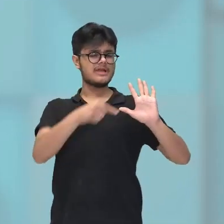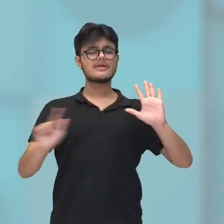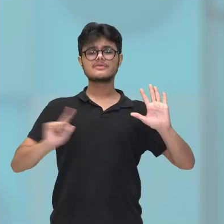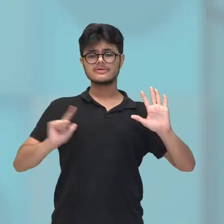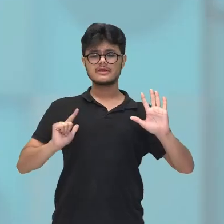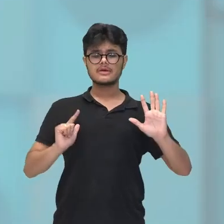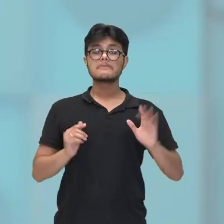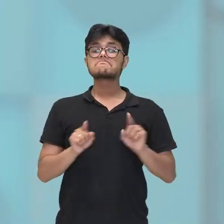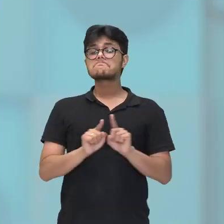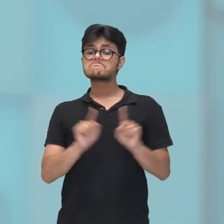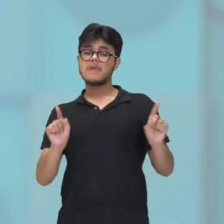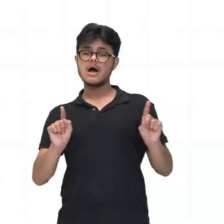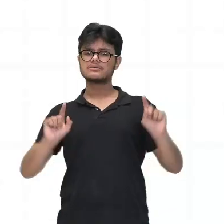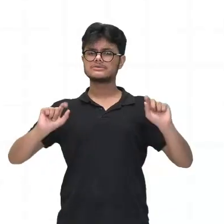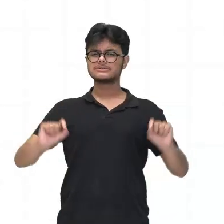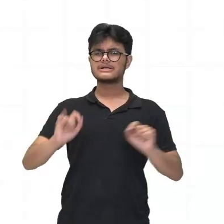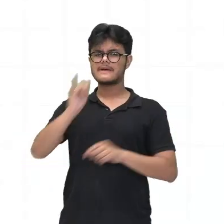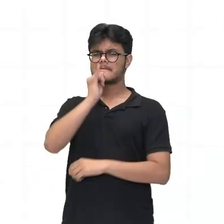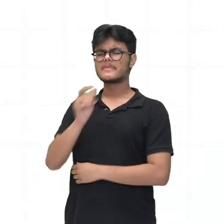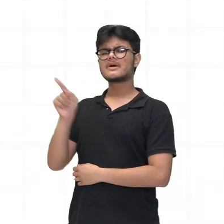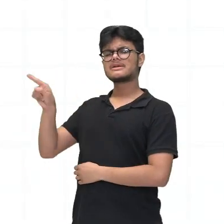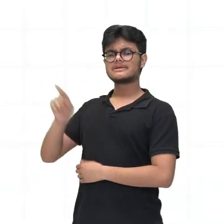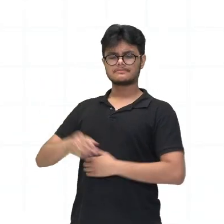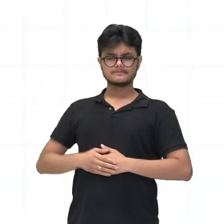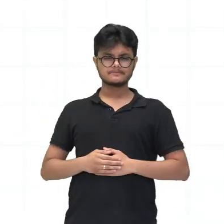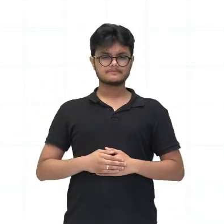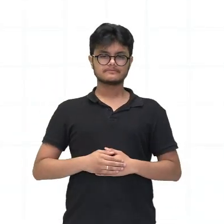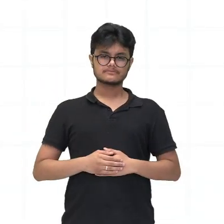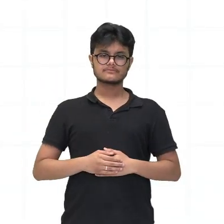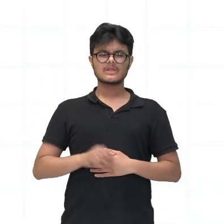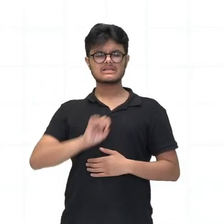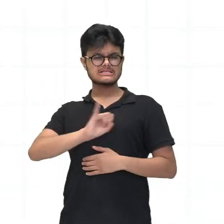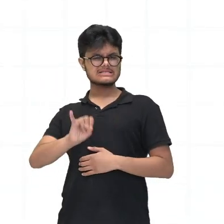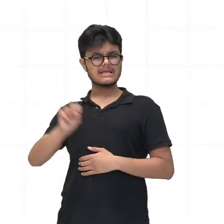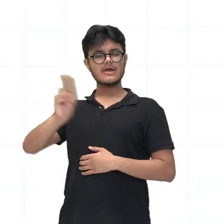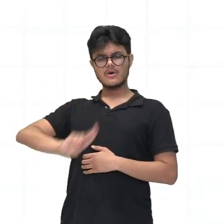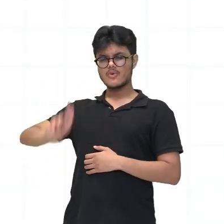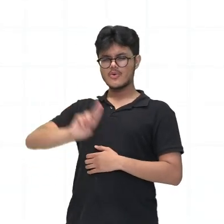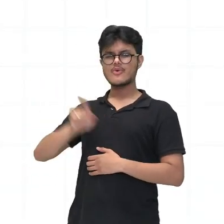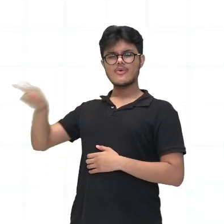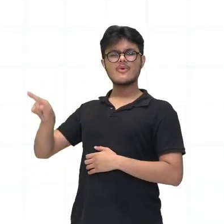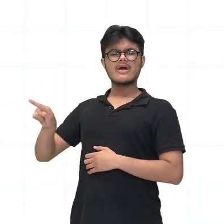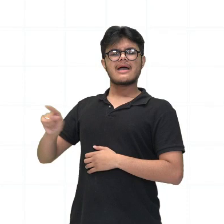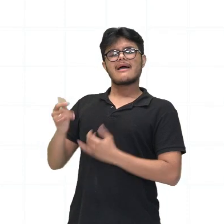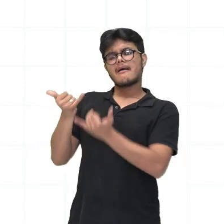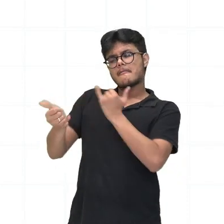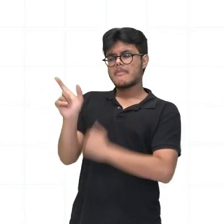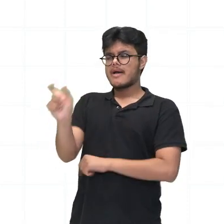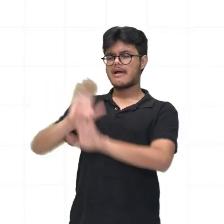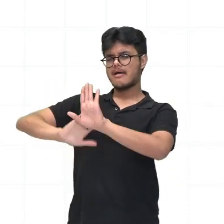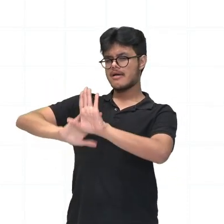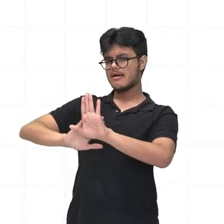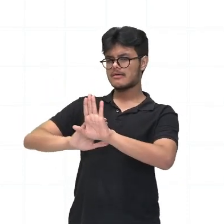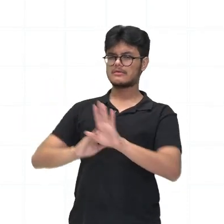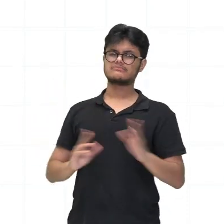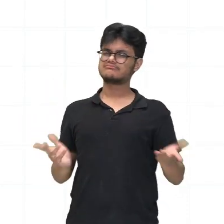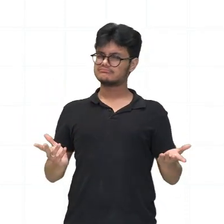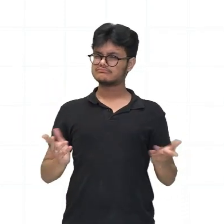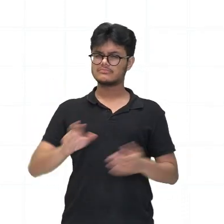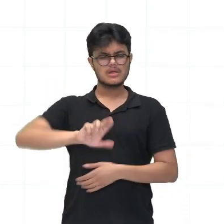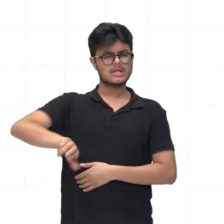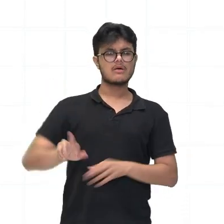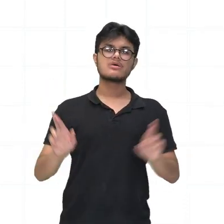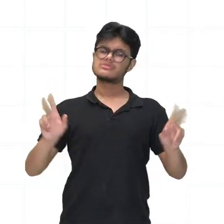aí vai a questão. Vamos lá então à nossa questão. Apenas sonetos utilizam figuras de linguagem, professora?